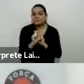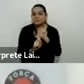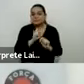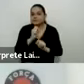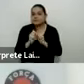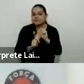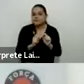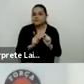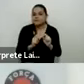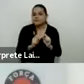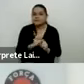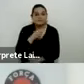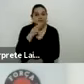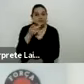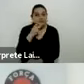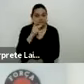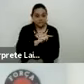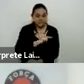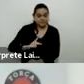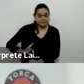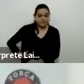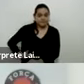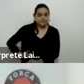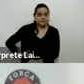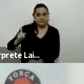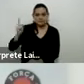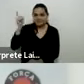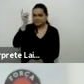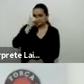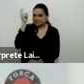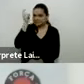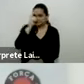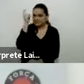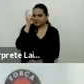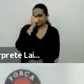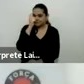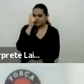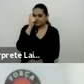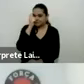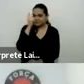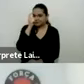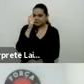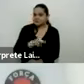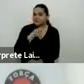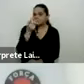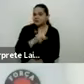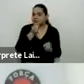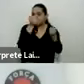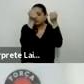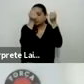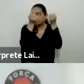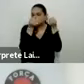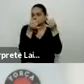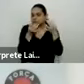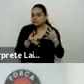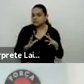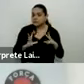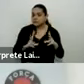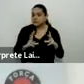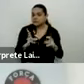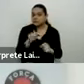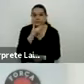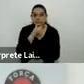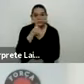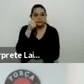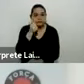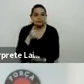Fala Presidente Sérgio Buttigieg, passando aqui para vocês, trabalhadoras e trabalhadores, qual é o